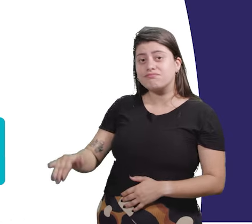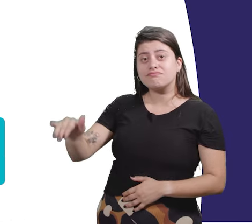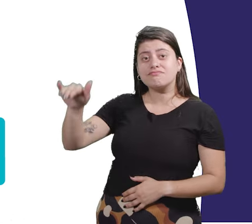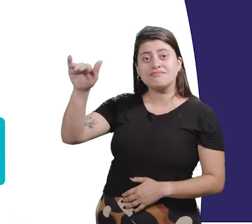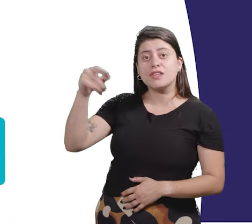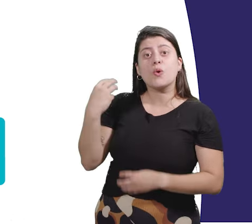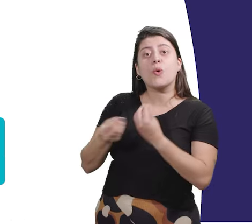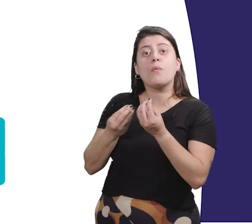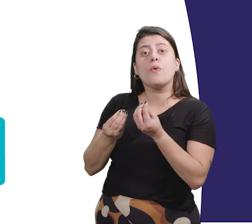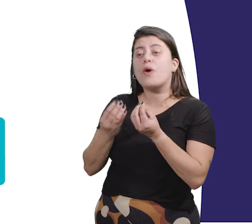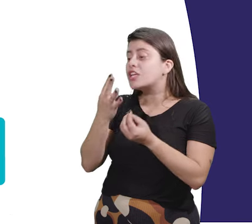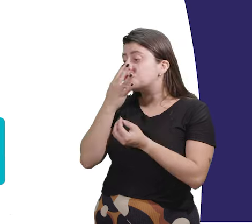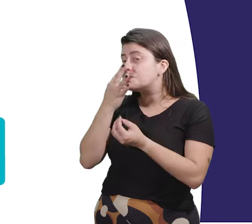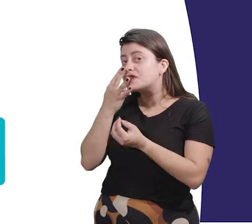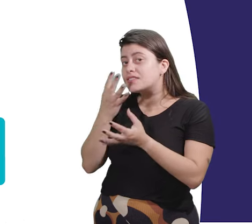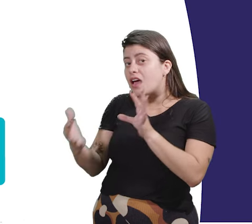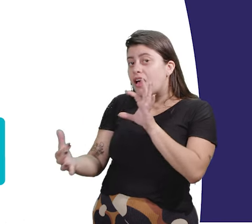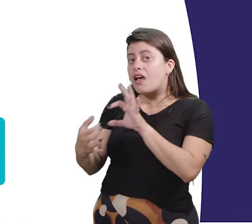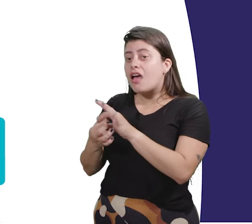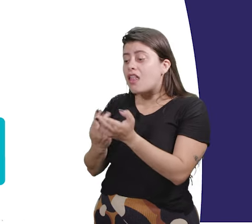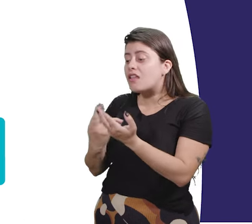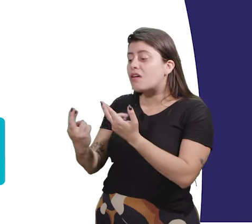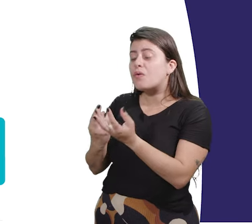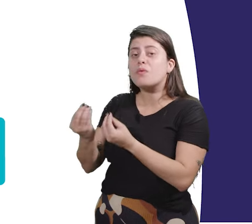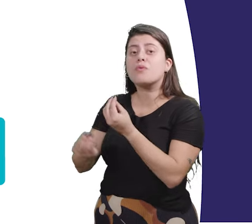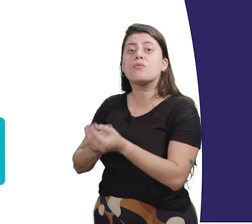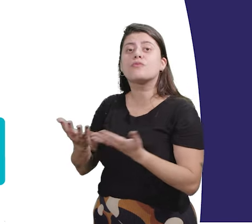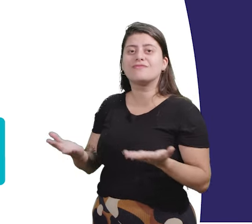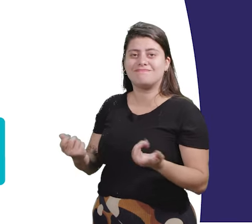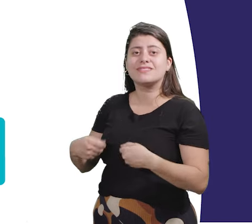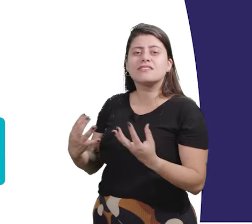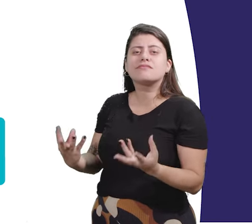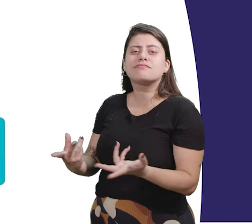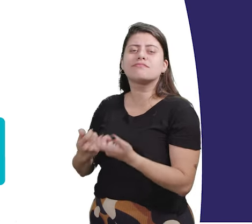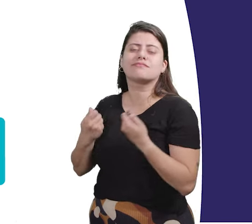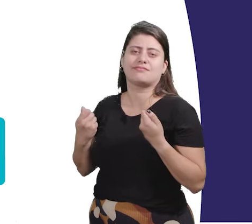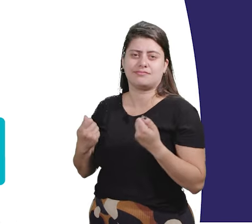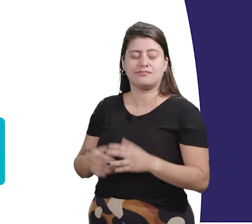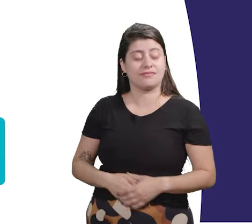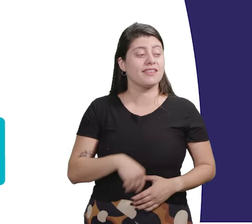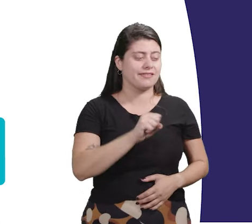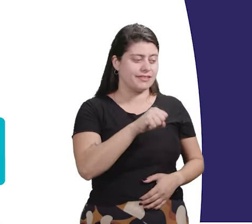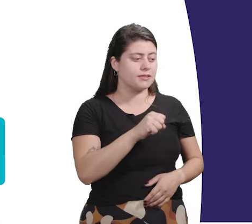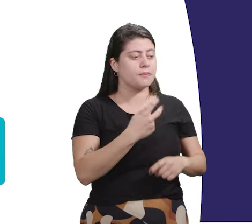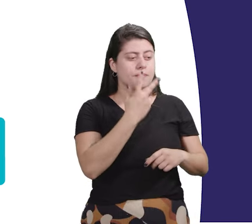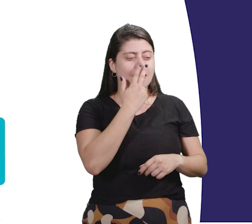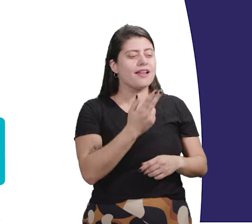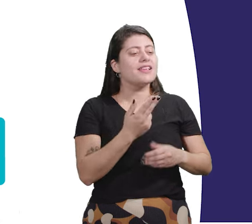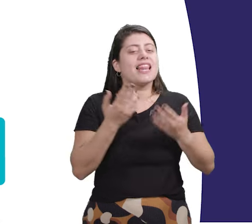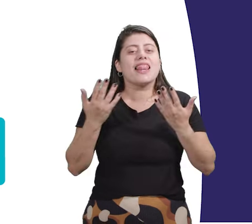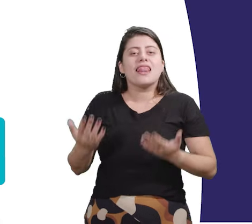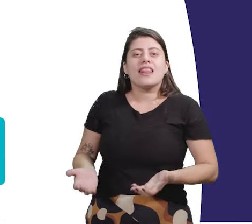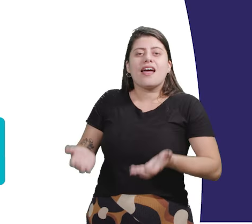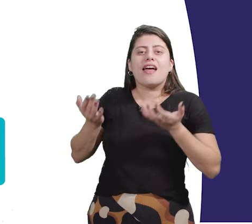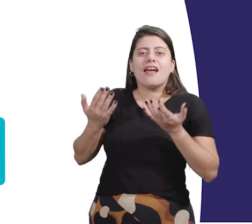esse relacionamento, né? Sim. É a questão de você tentar deixar o caminho de uma forma mais leve.